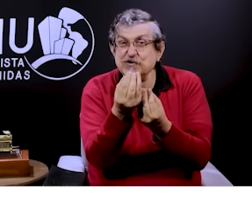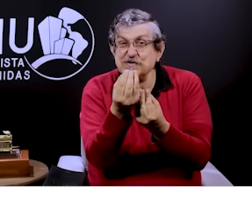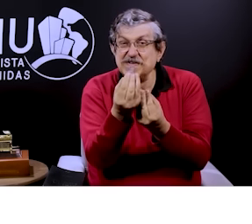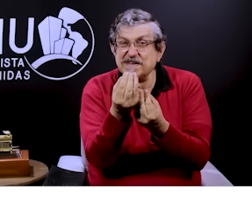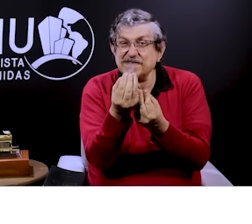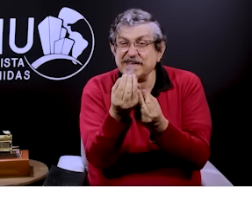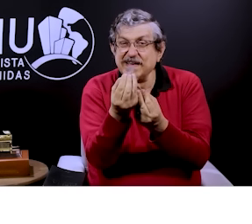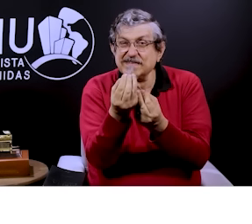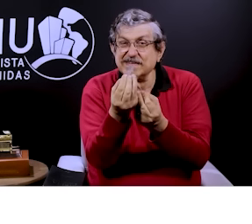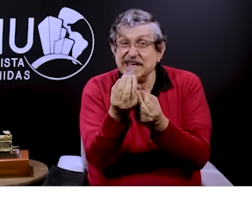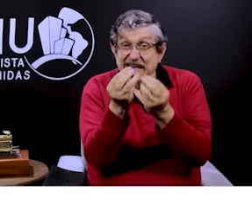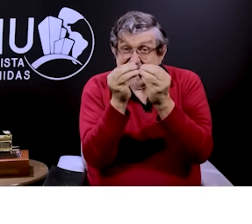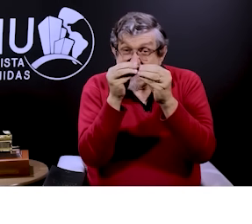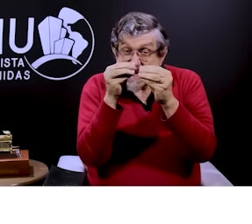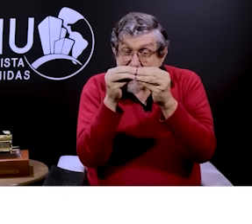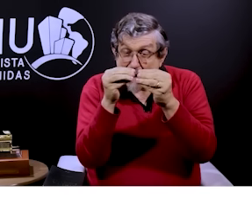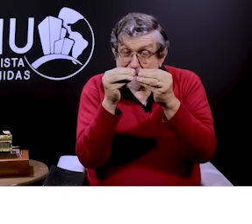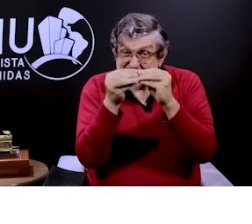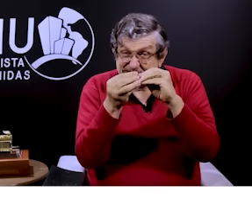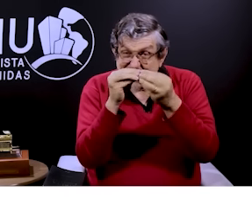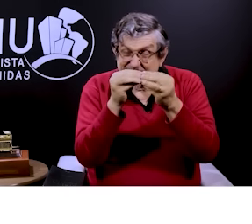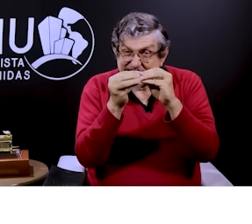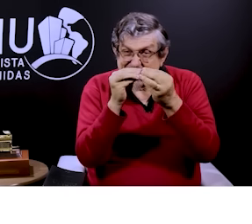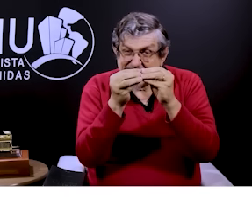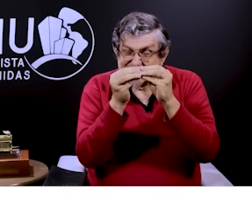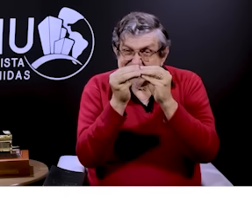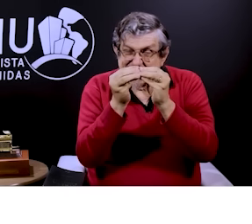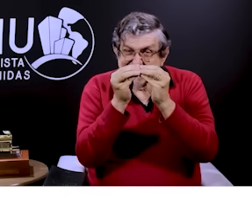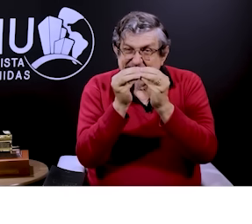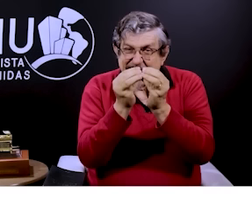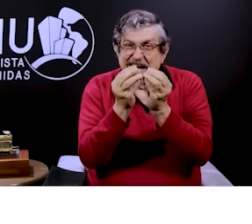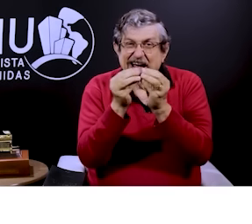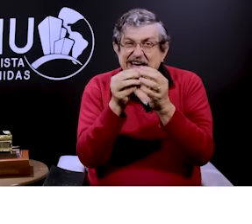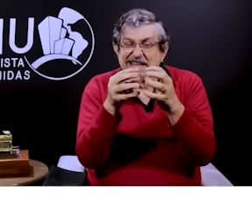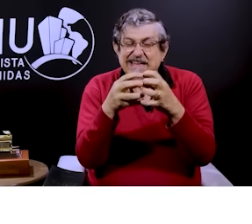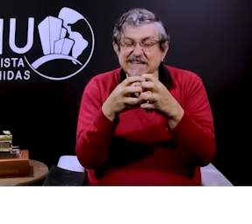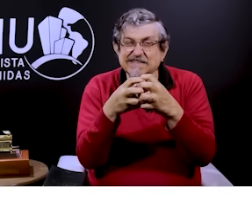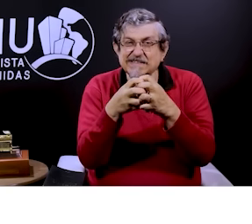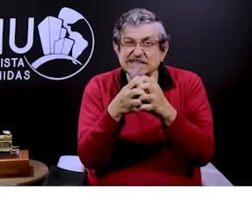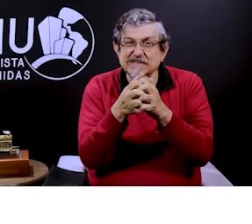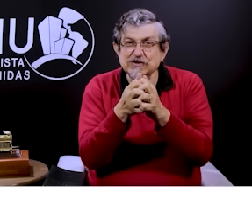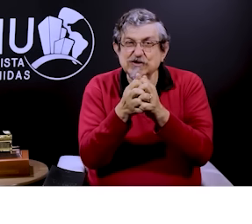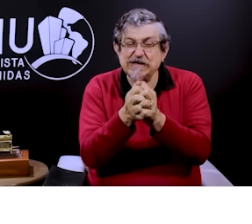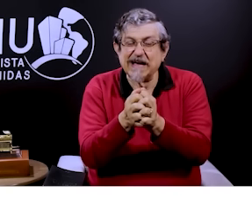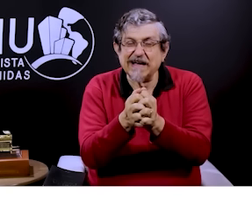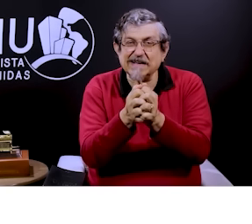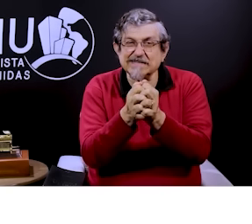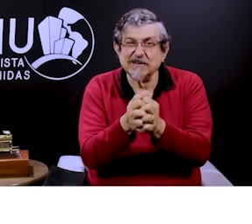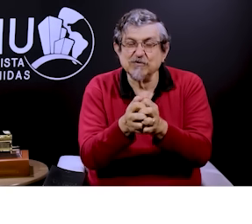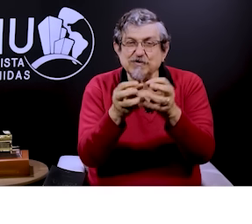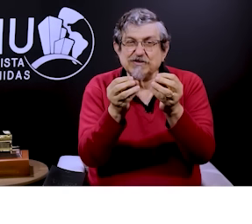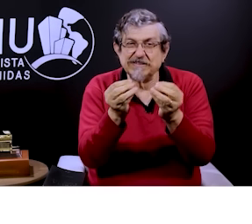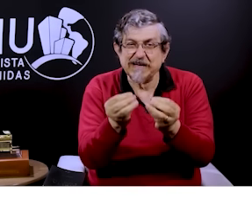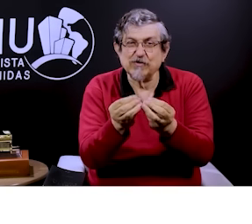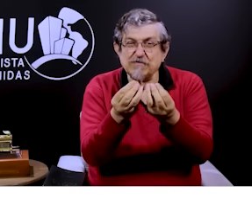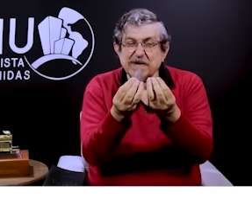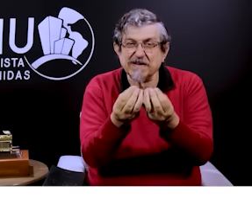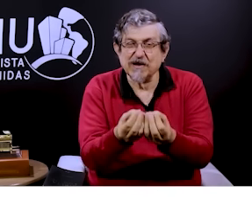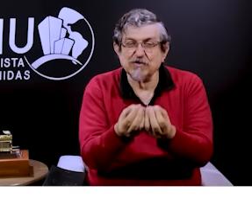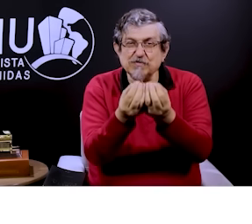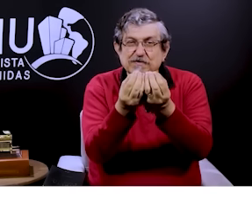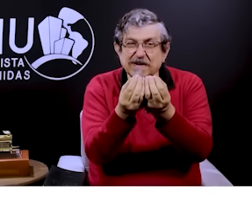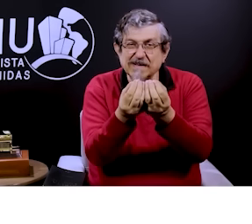Levítico 16 apresenta essa realidade da ação de Deus